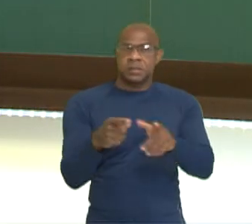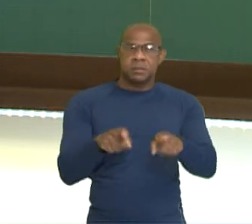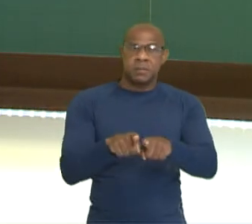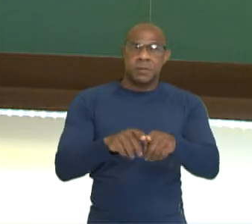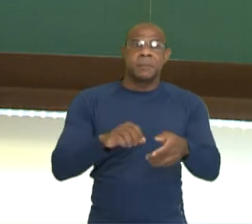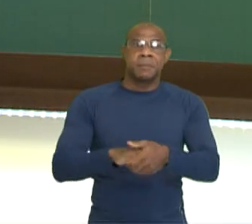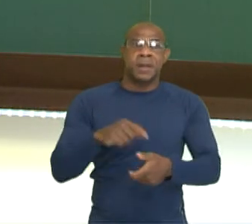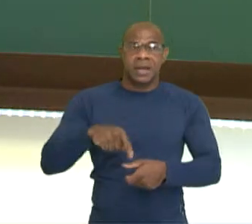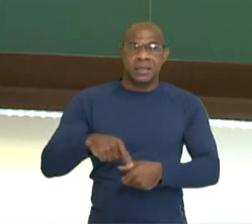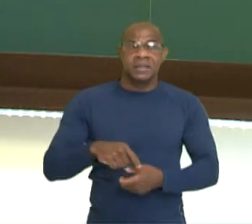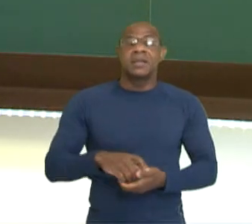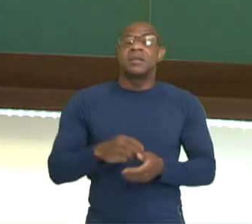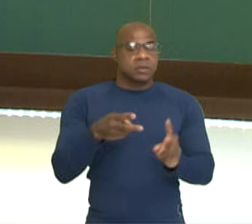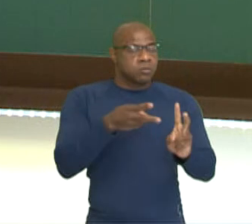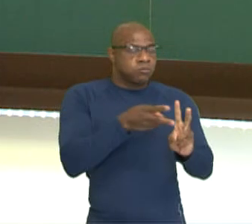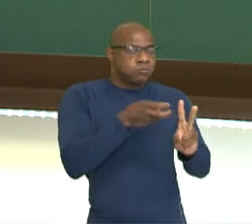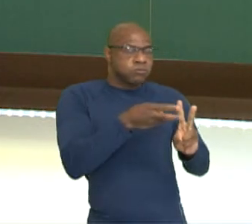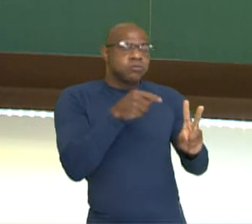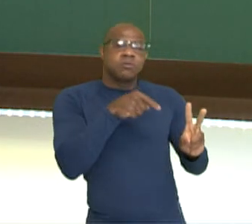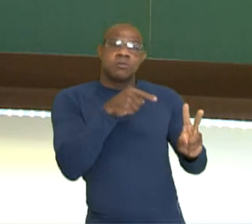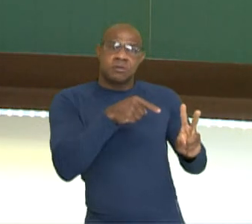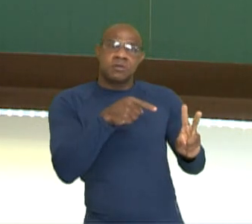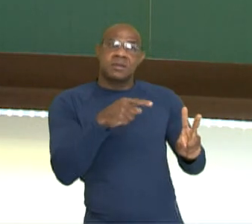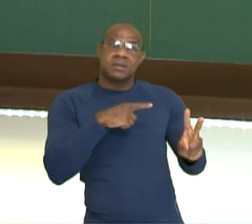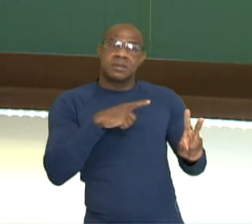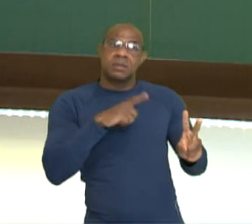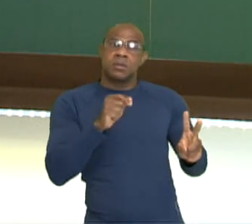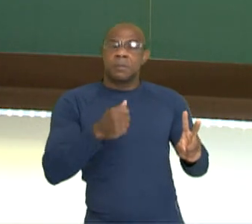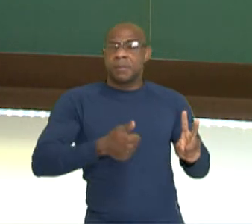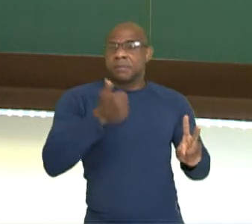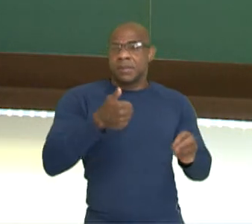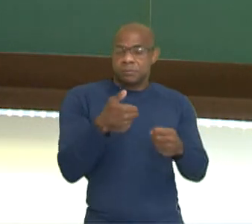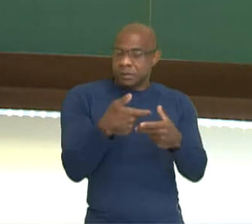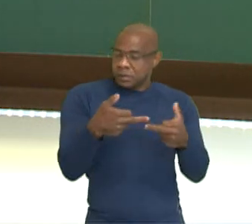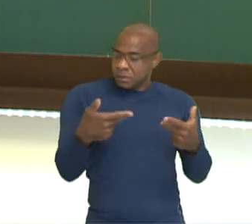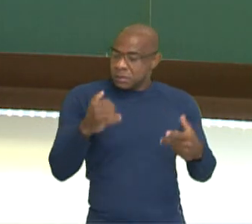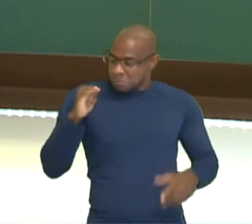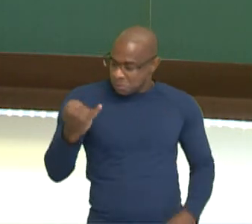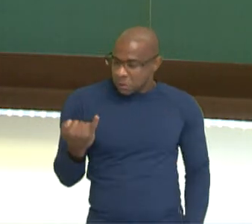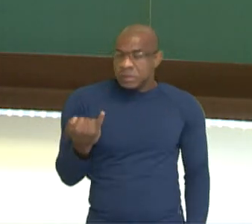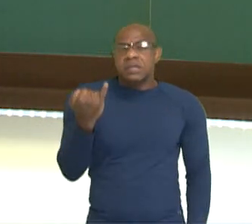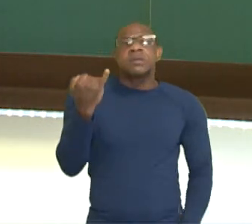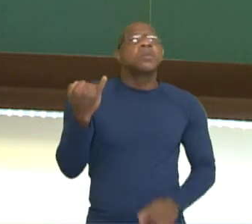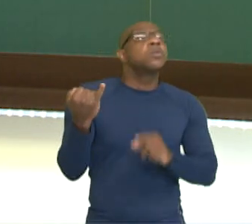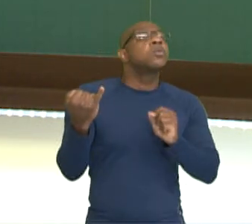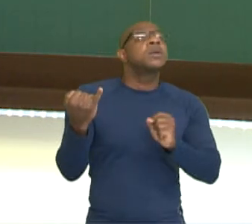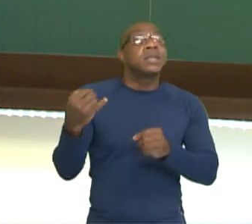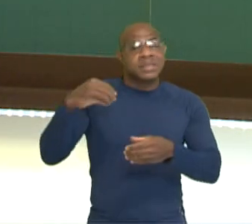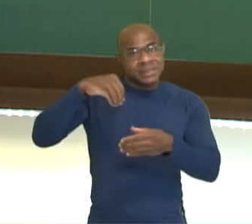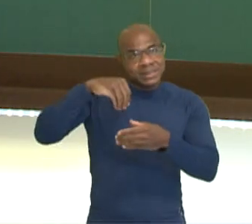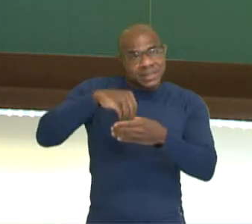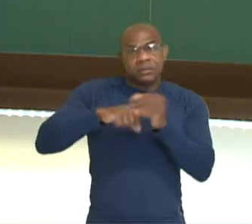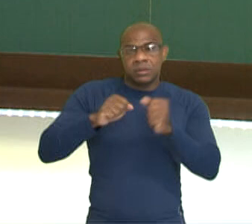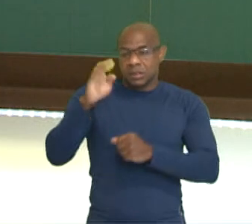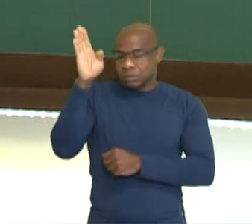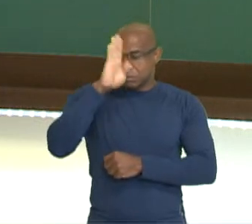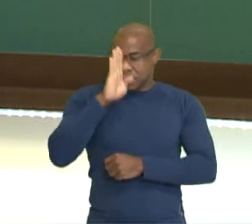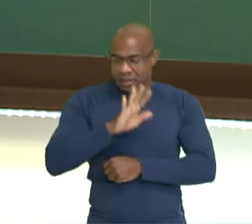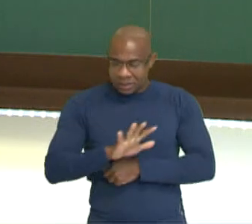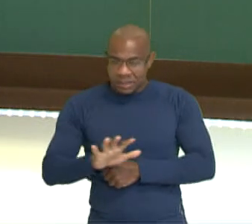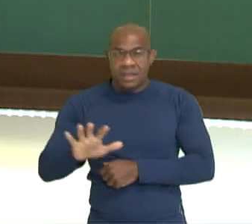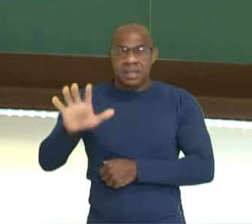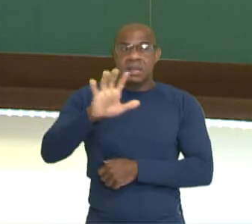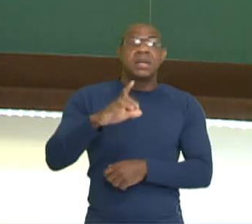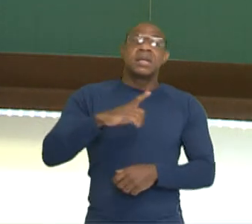de falar da nação indígena, que configura a nosso primeiro elemento importantíssimo dentro da configuração nacional e que